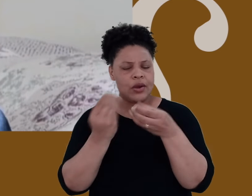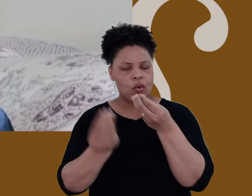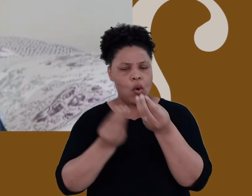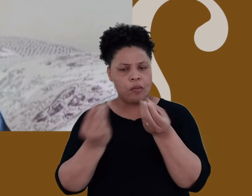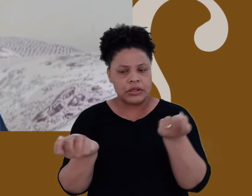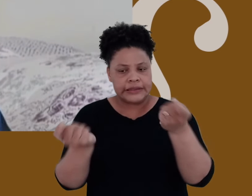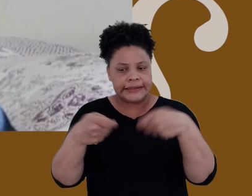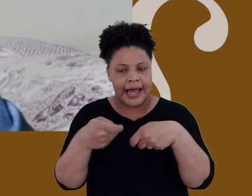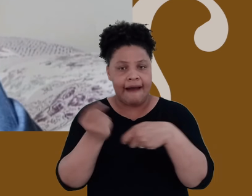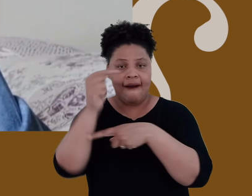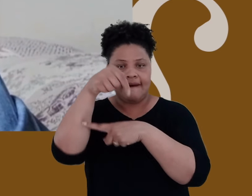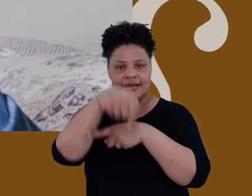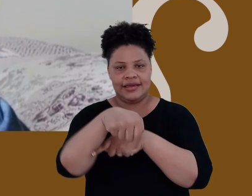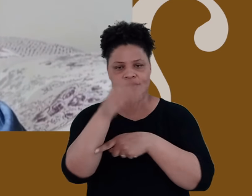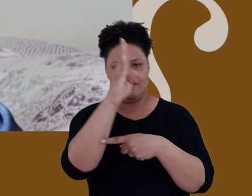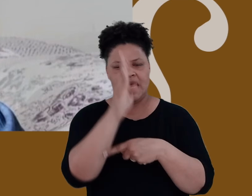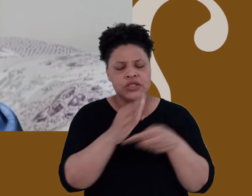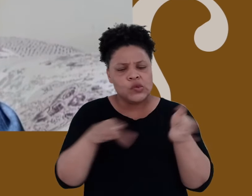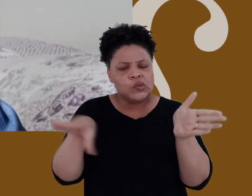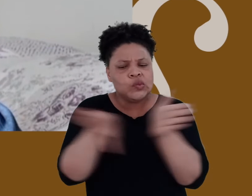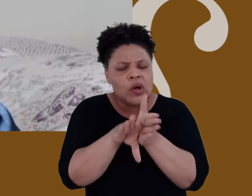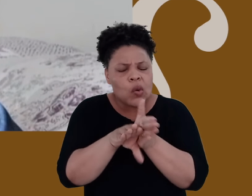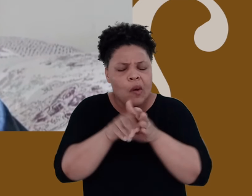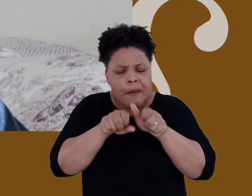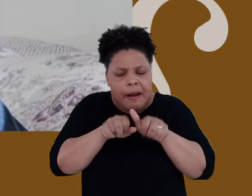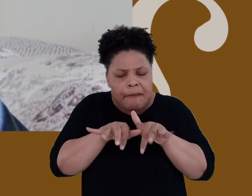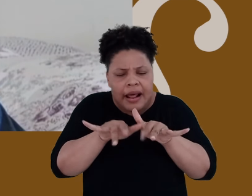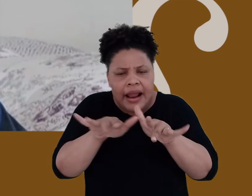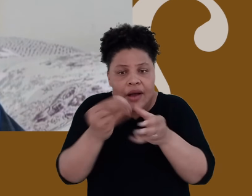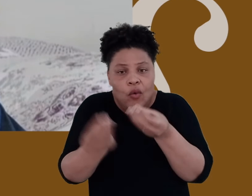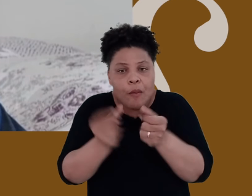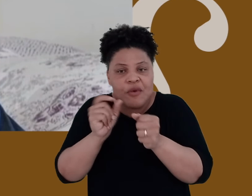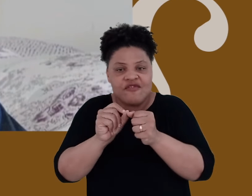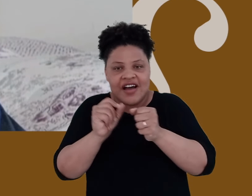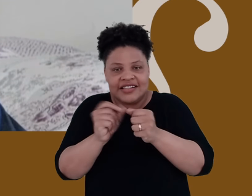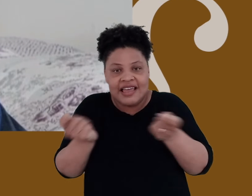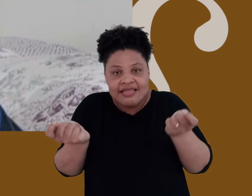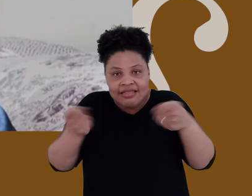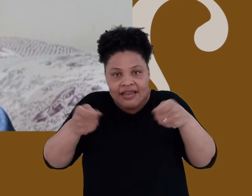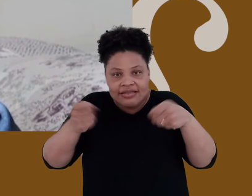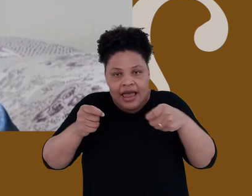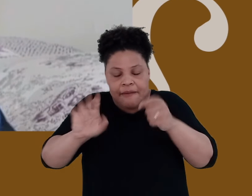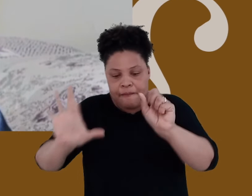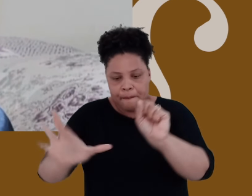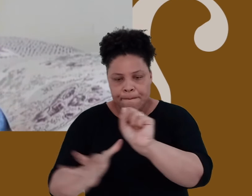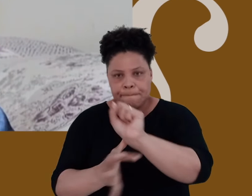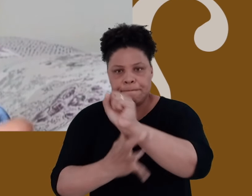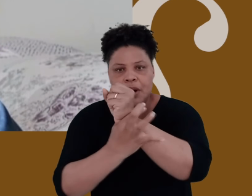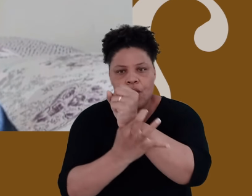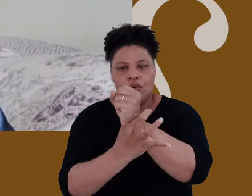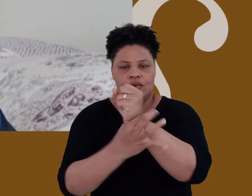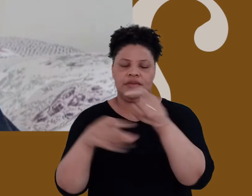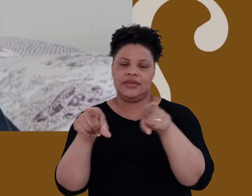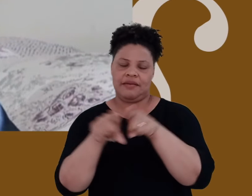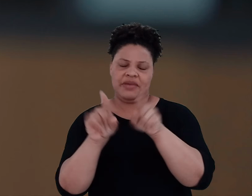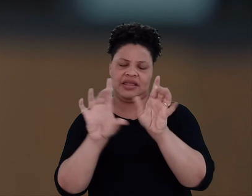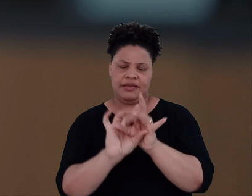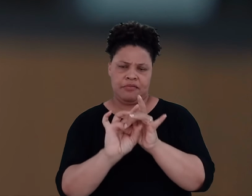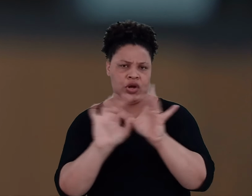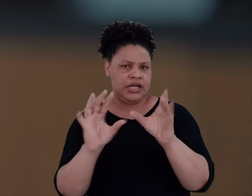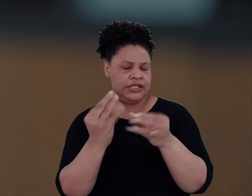movimento pode finalmente chegar ao Brasil, quais são os caminhos que nós devemos traçar para que nossa mídia seja fortalecida e, consequentemente, a nossa própria